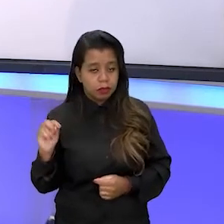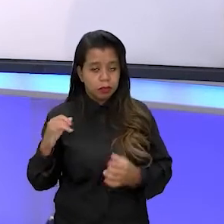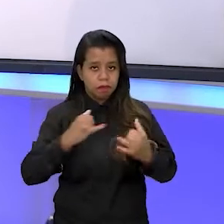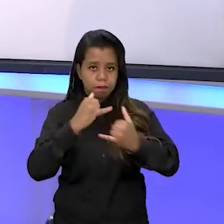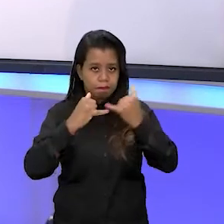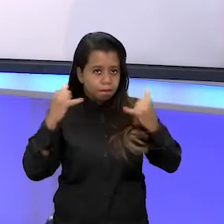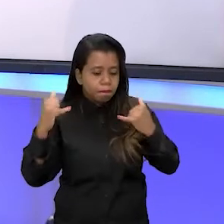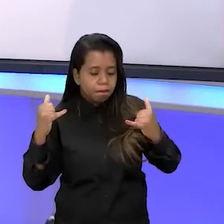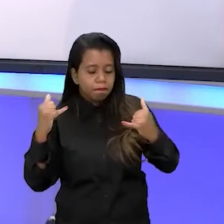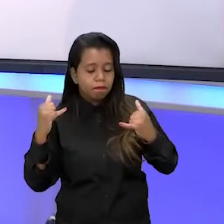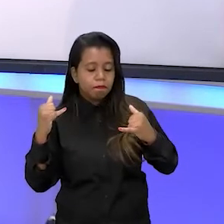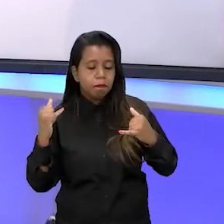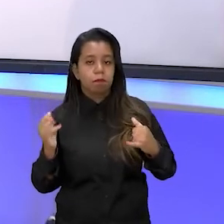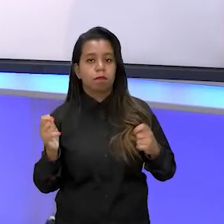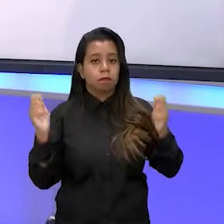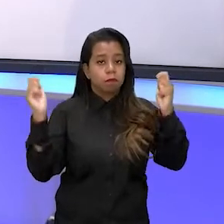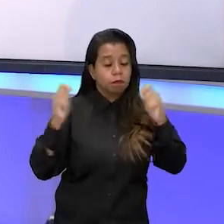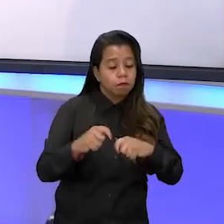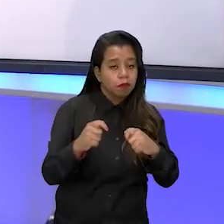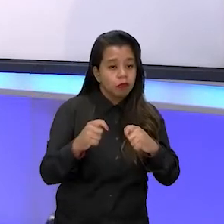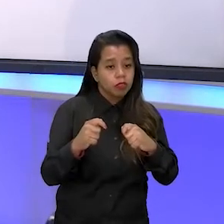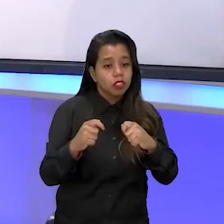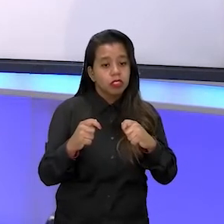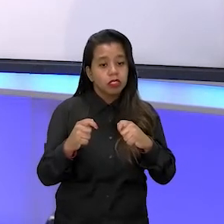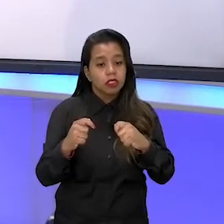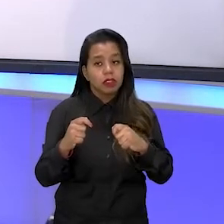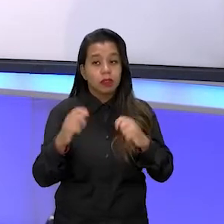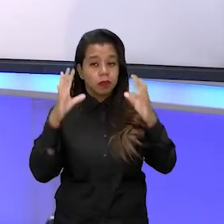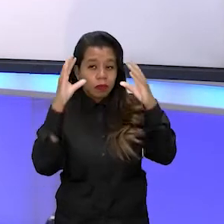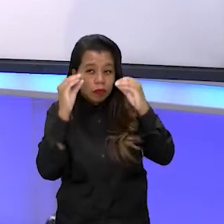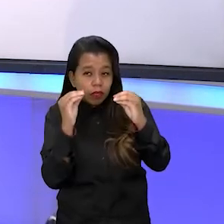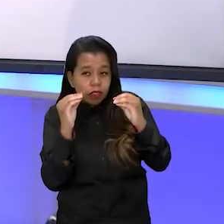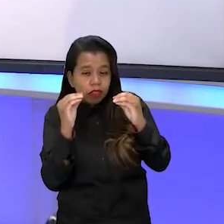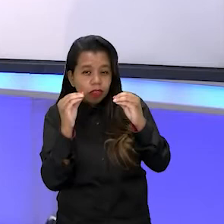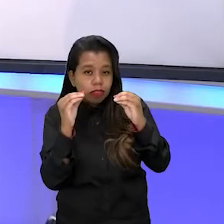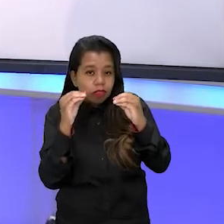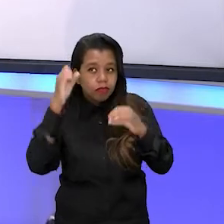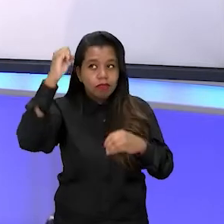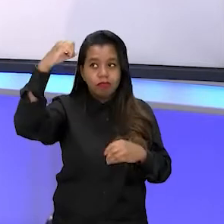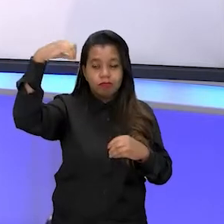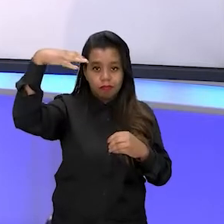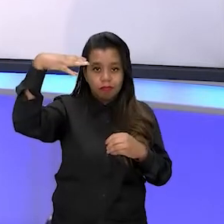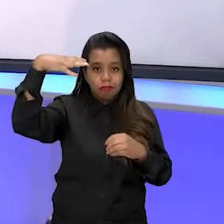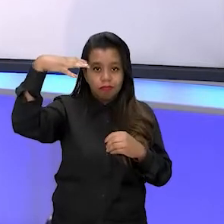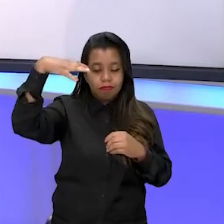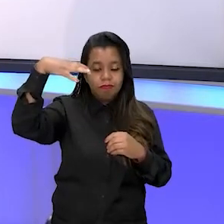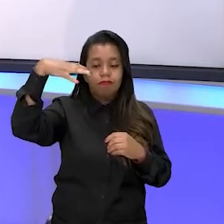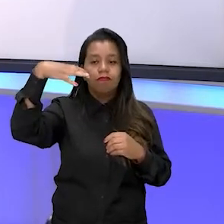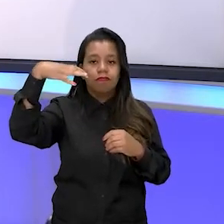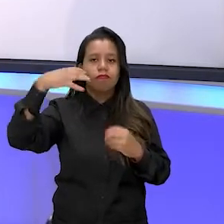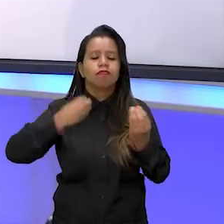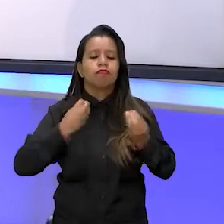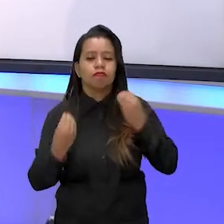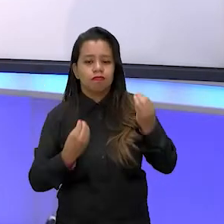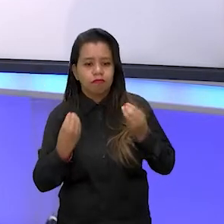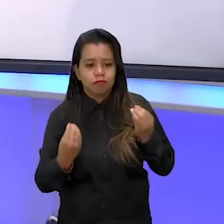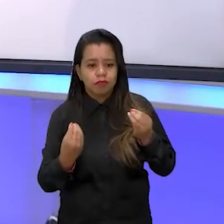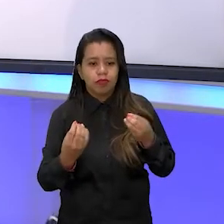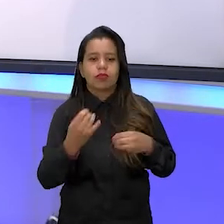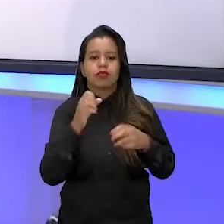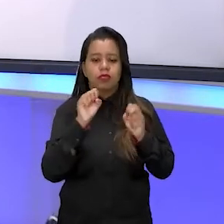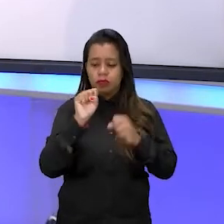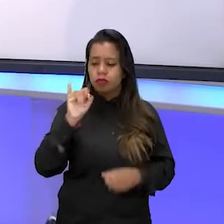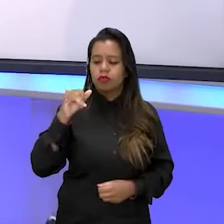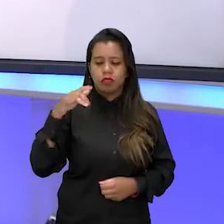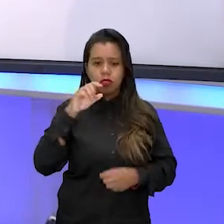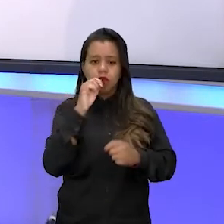lâmpada ser aproveitada também em período noturno? Vamos pensar nisso? Então, eu trouxe aqui para vocês uma proposta de usar um simulador para